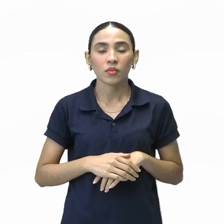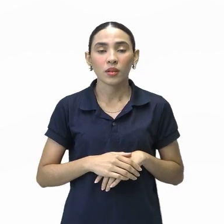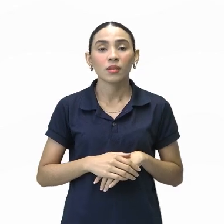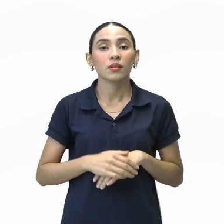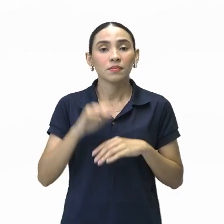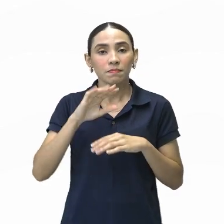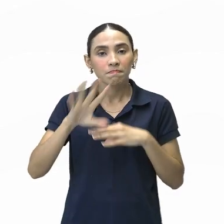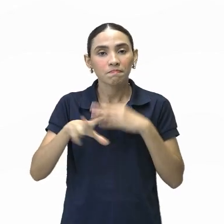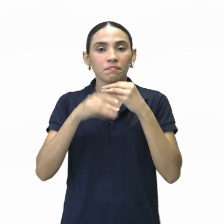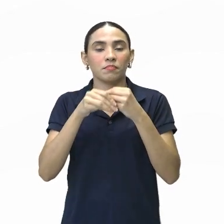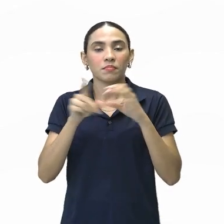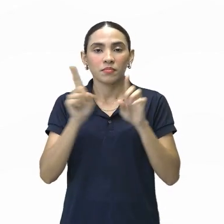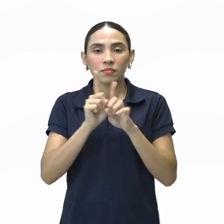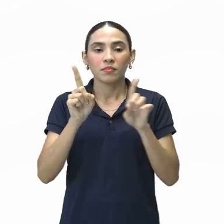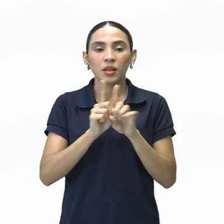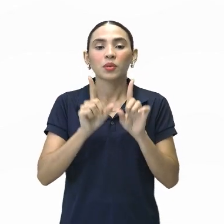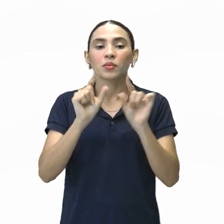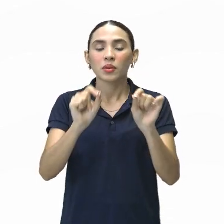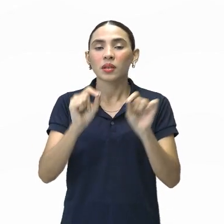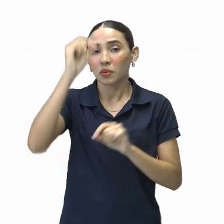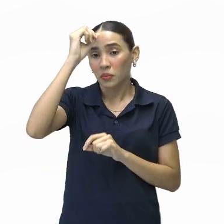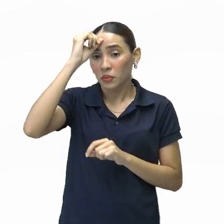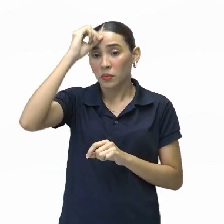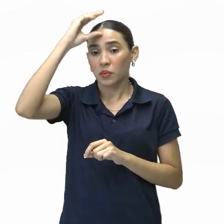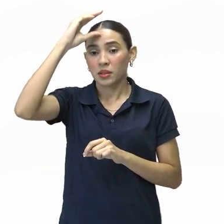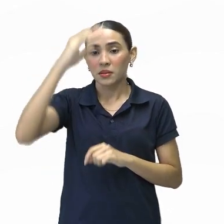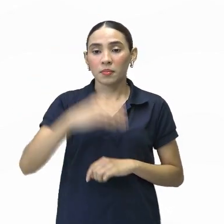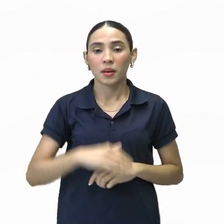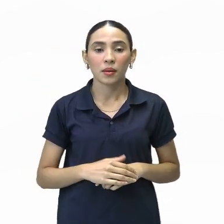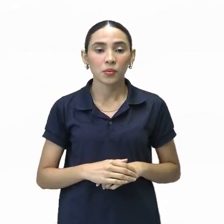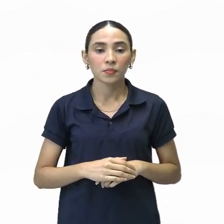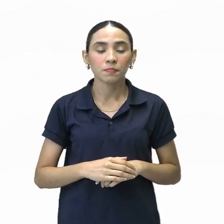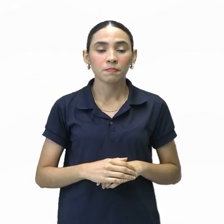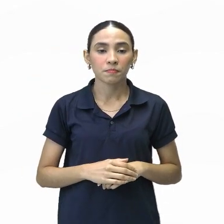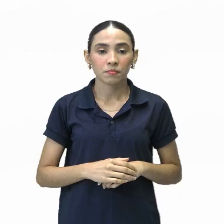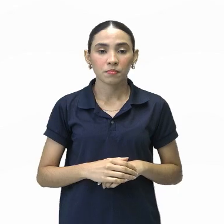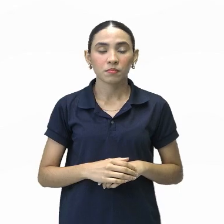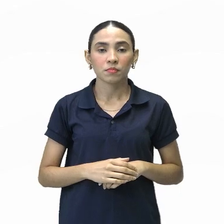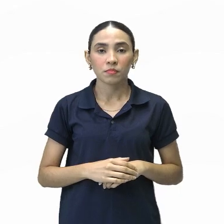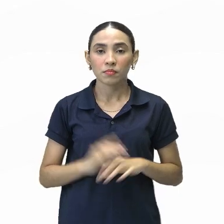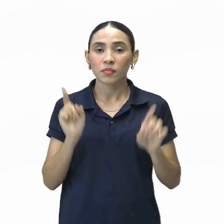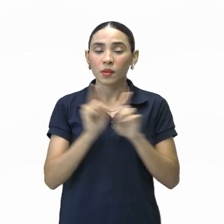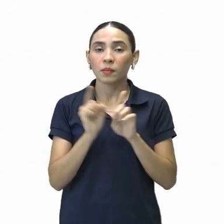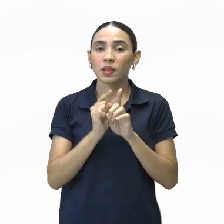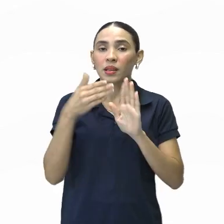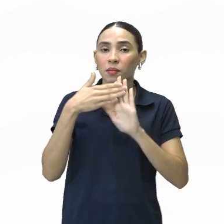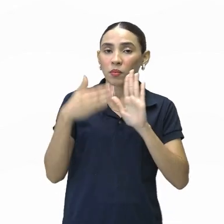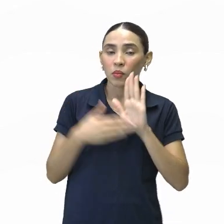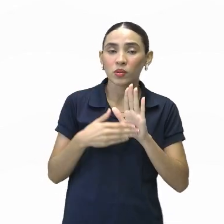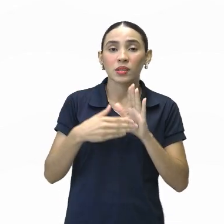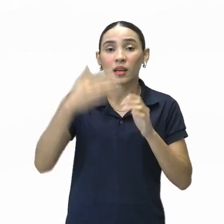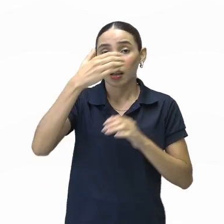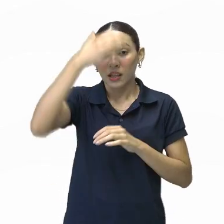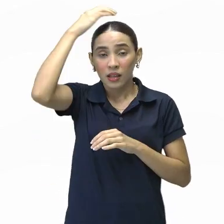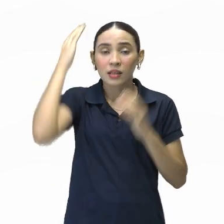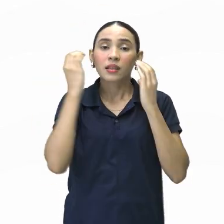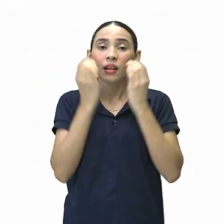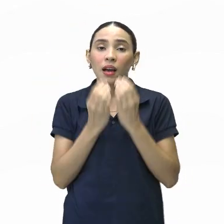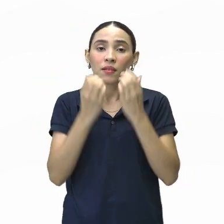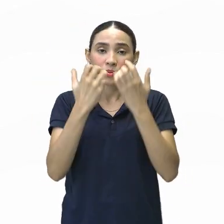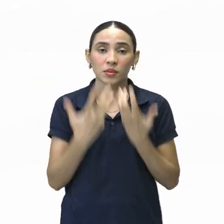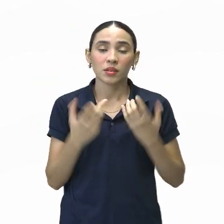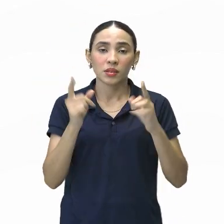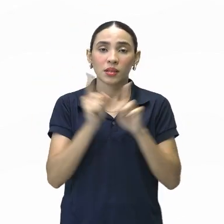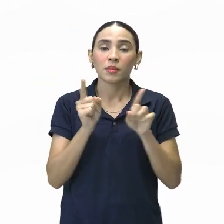um pouquinho de conhecimento em cima da proposta de Darwin, né, falando um pouquinho